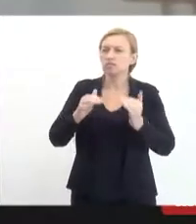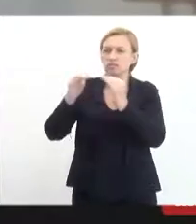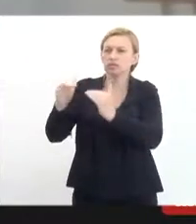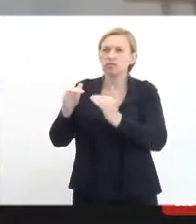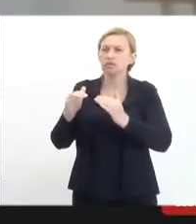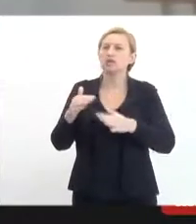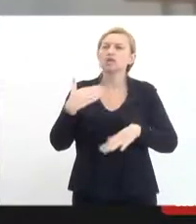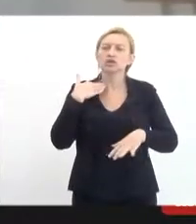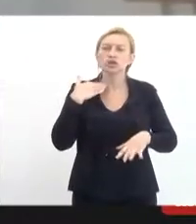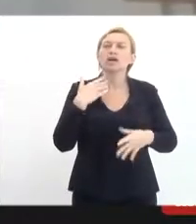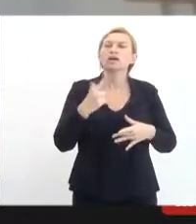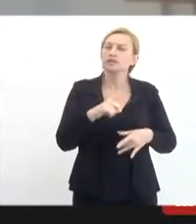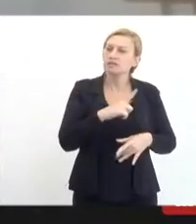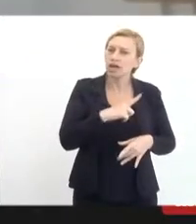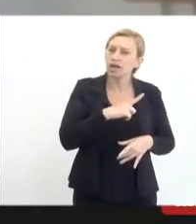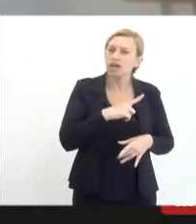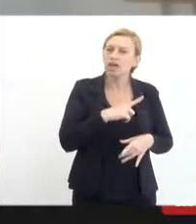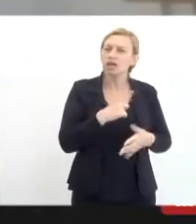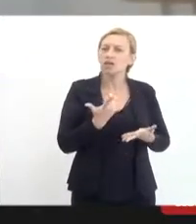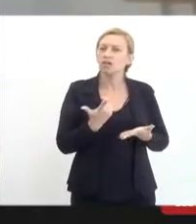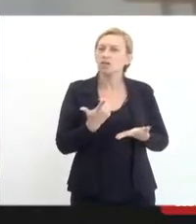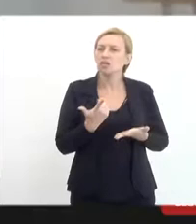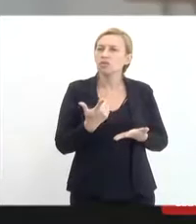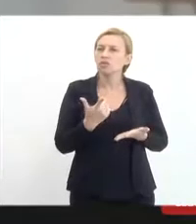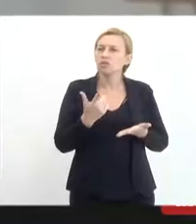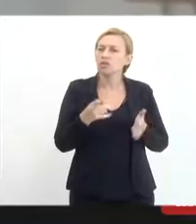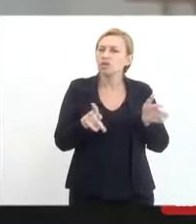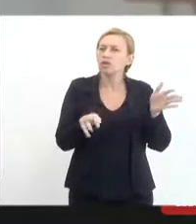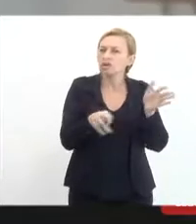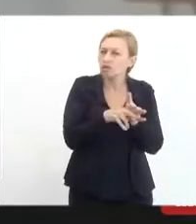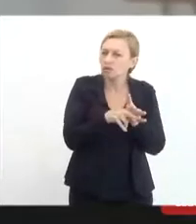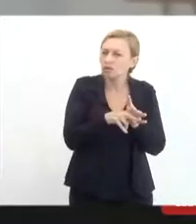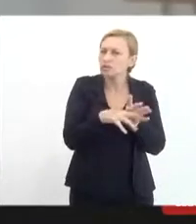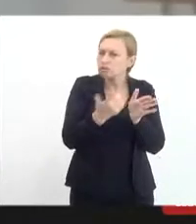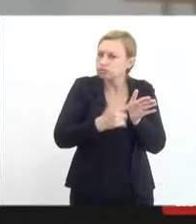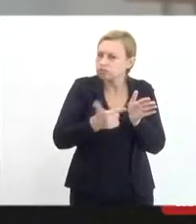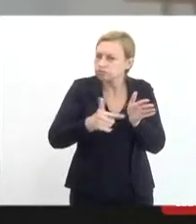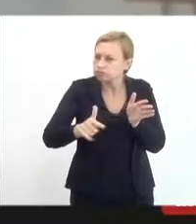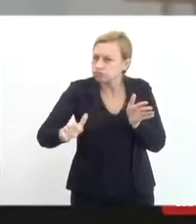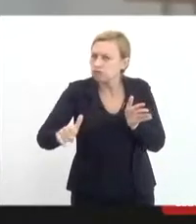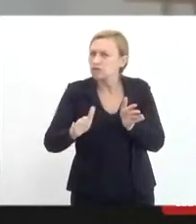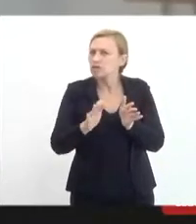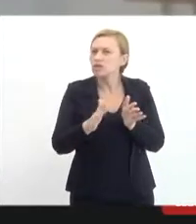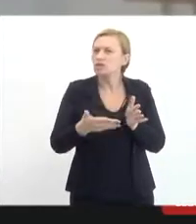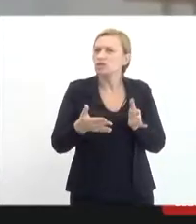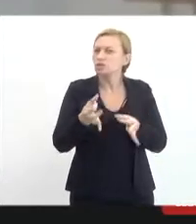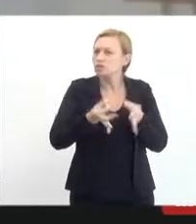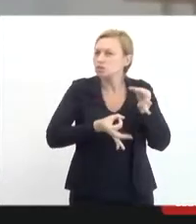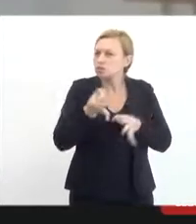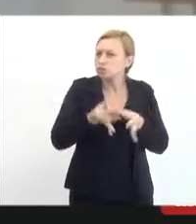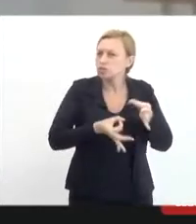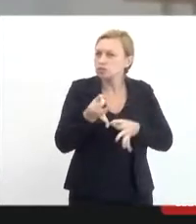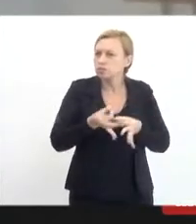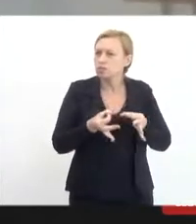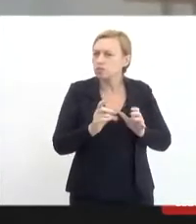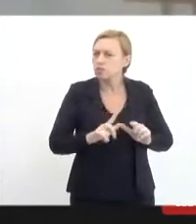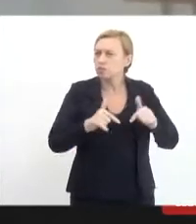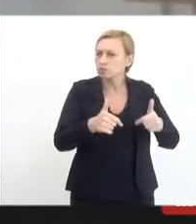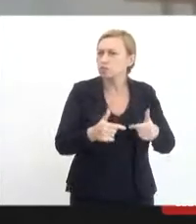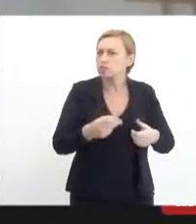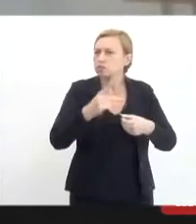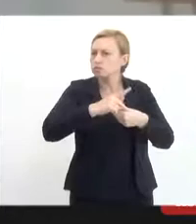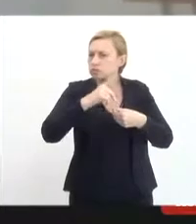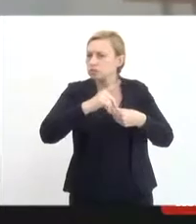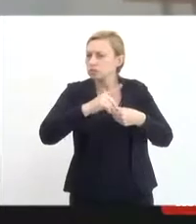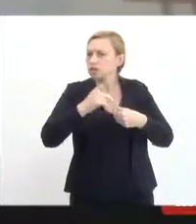Inclusive, há um incidente de resolução de demandas repetitivas que é ajuizado pela Petrobras, em que